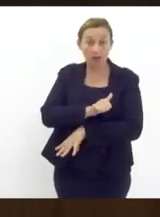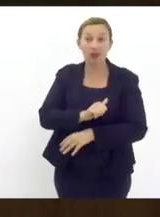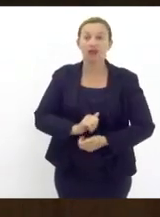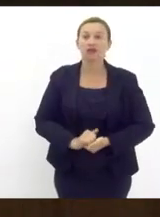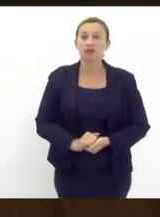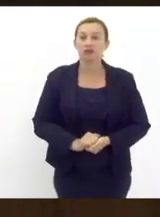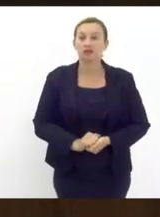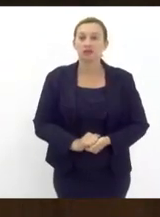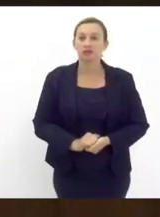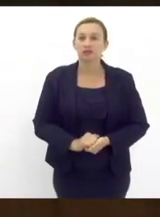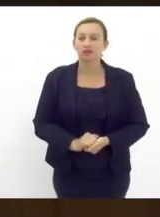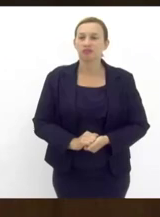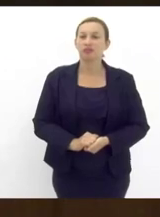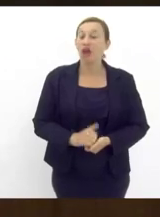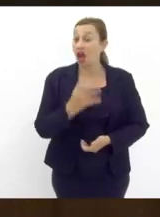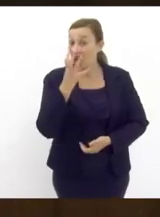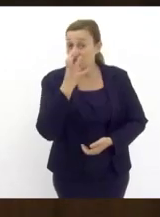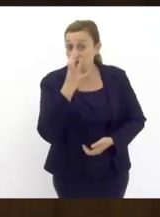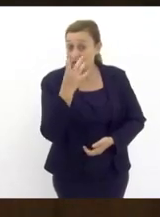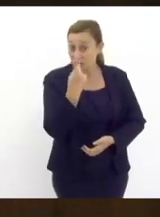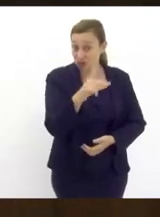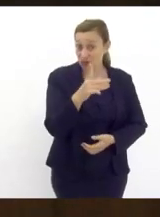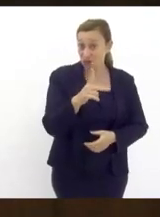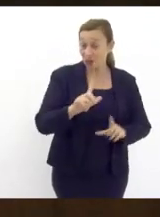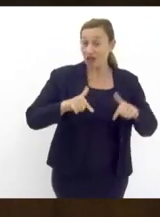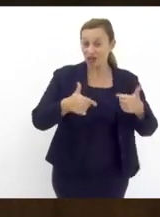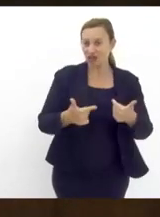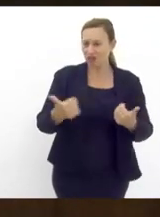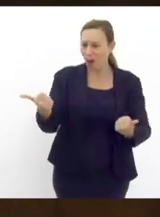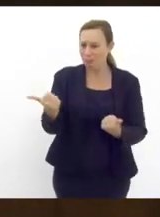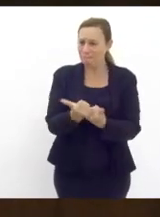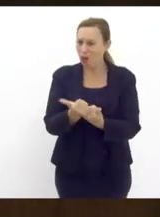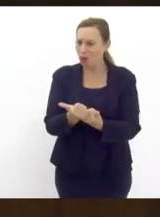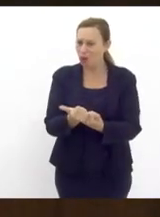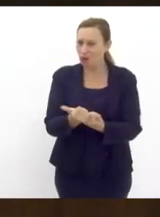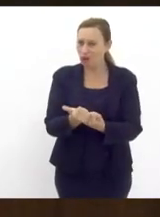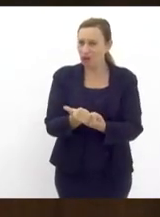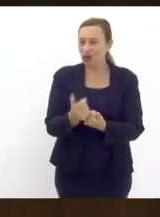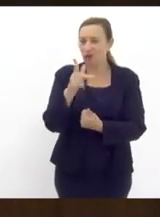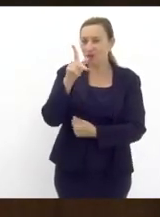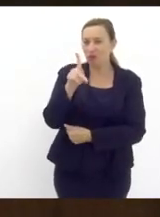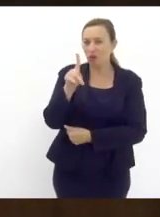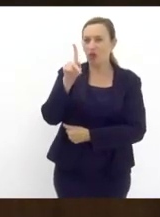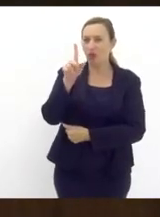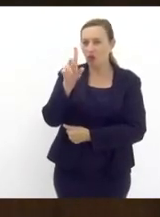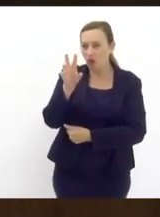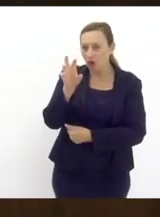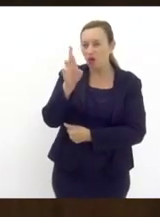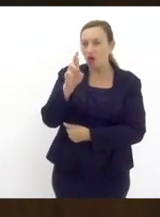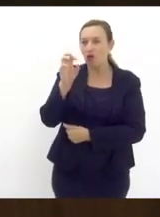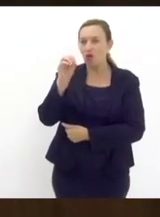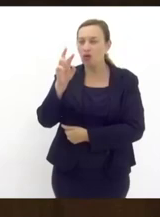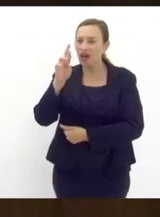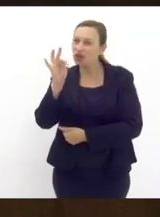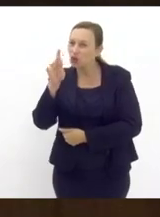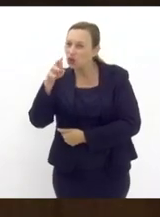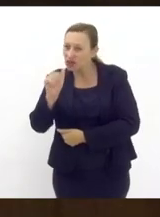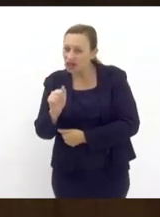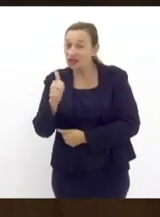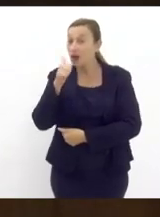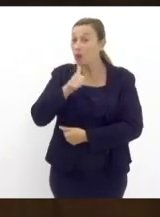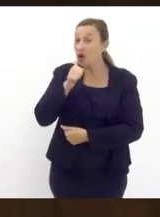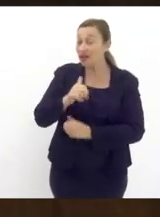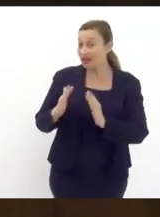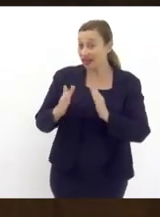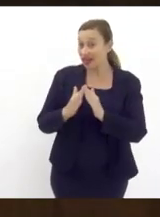o seu gesto não é à toa que já tem meu apoio declarado para Procuradoria da mulher na casa recém instituída através de uma